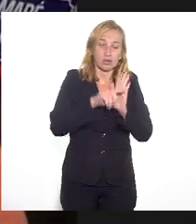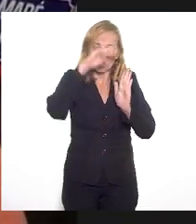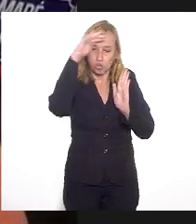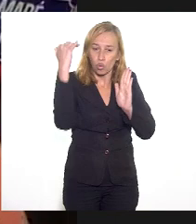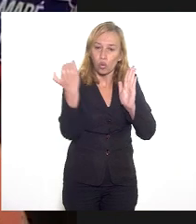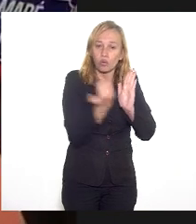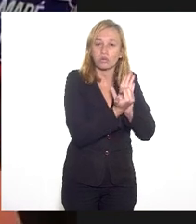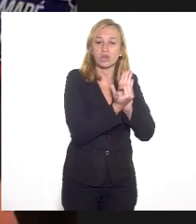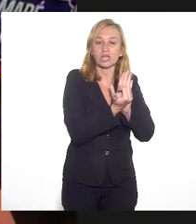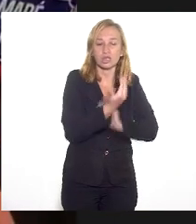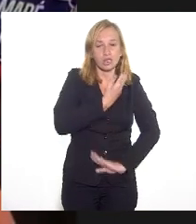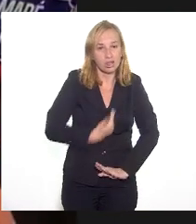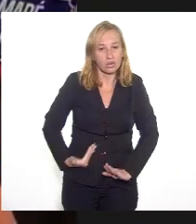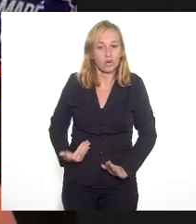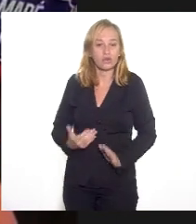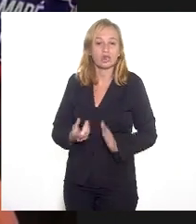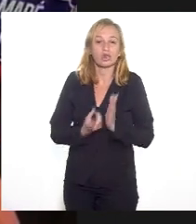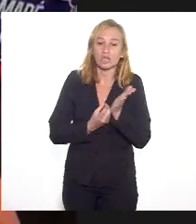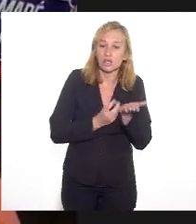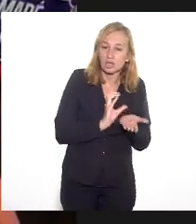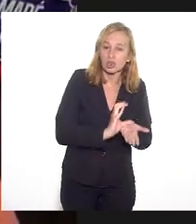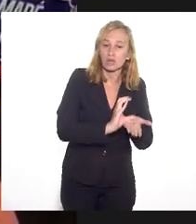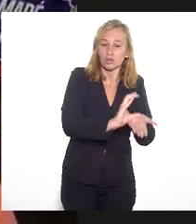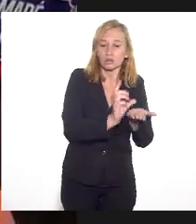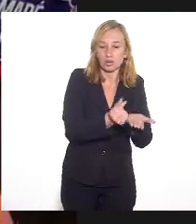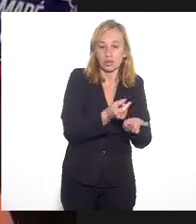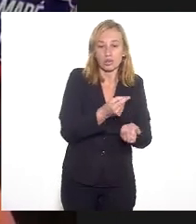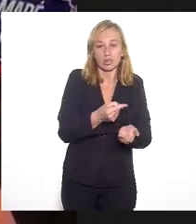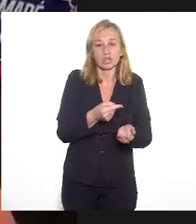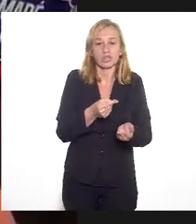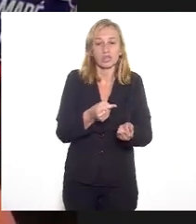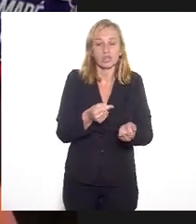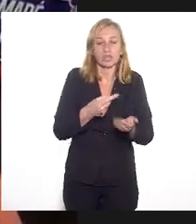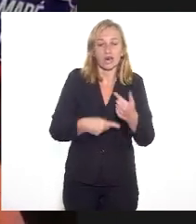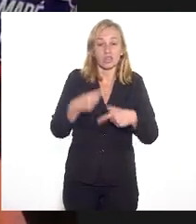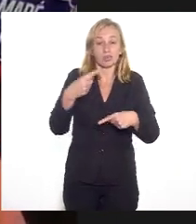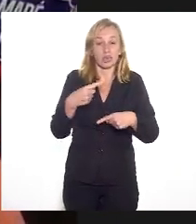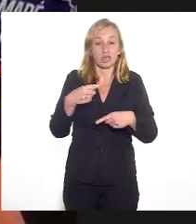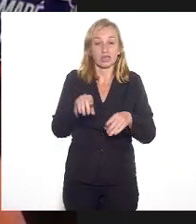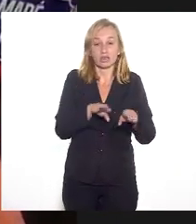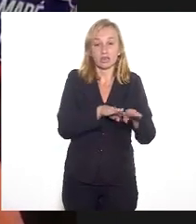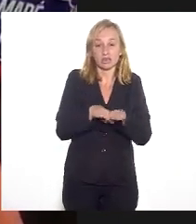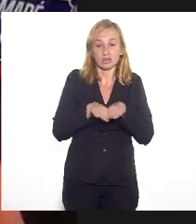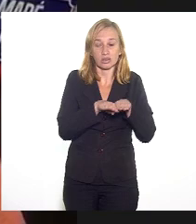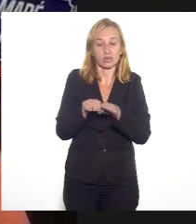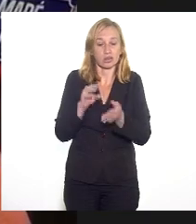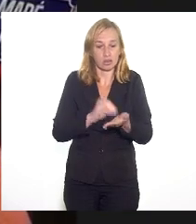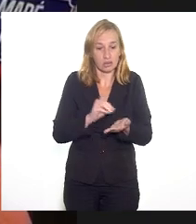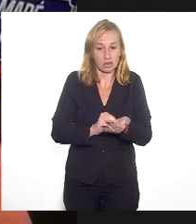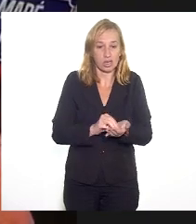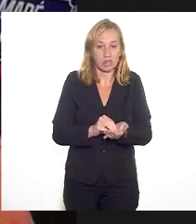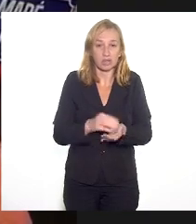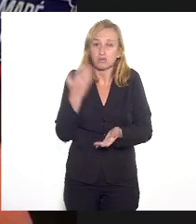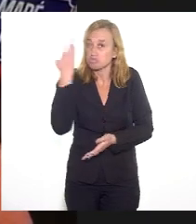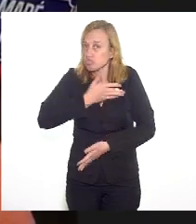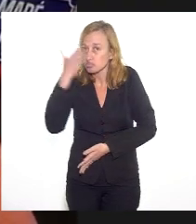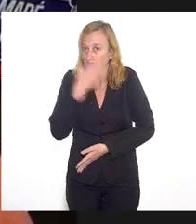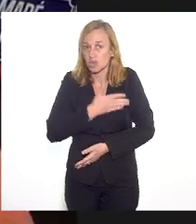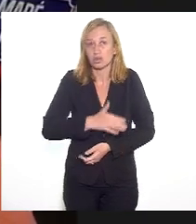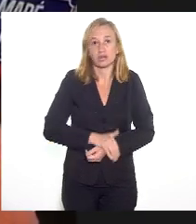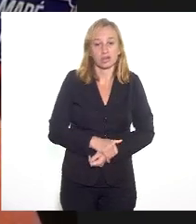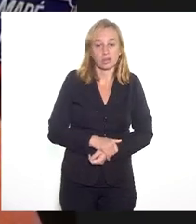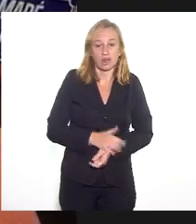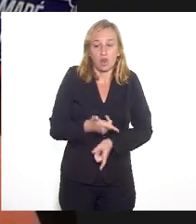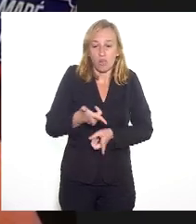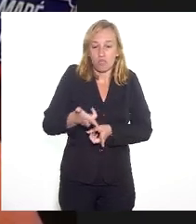de operacionalização do orçamento a superação das desigualdades sociais. Porque, evidentemente, nós não vemos